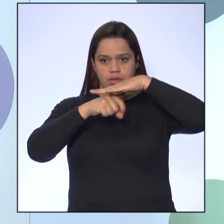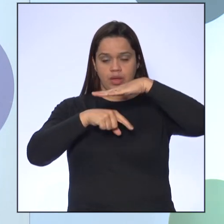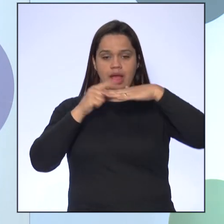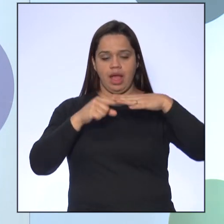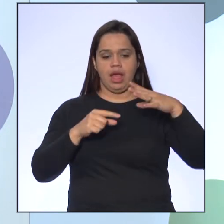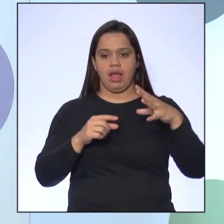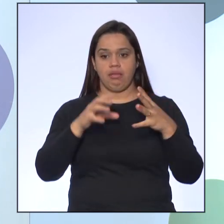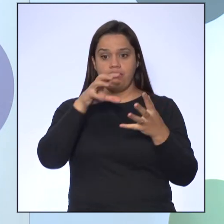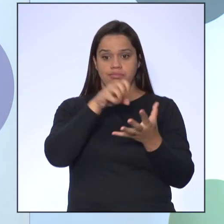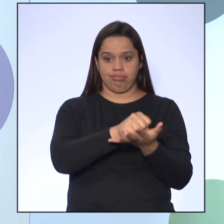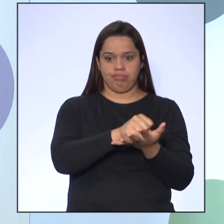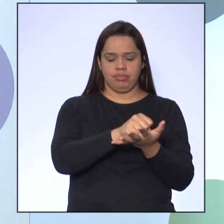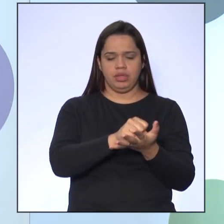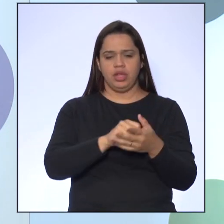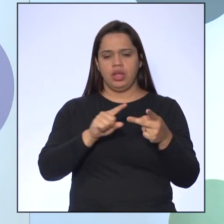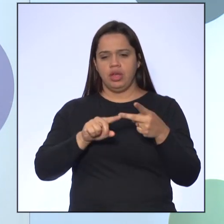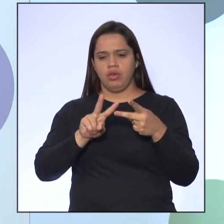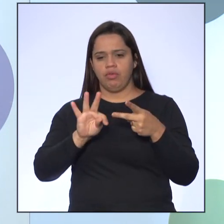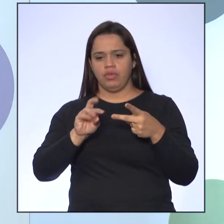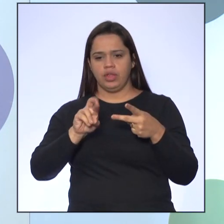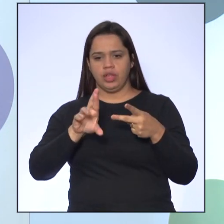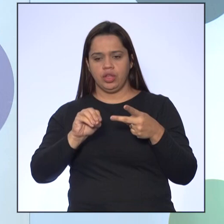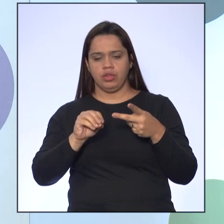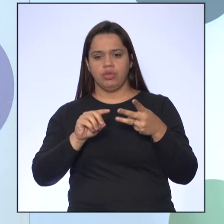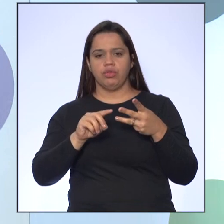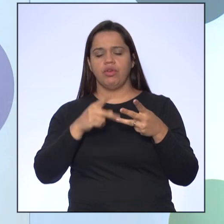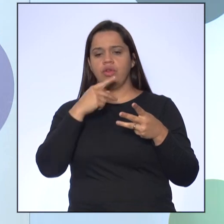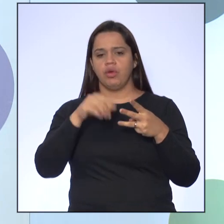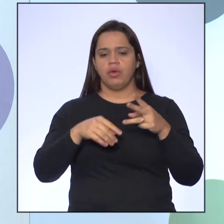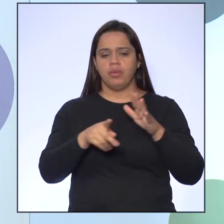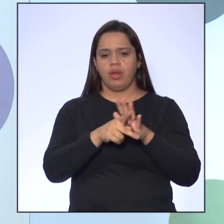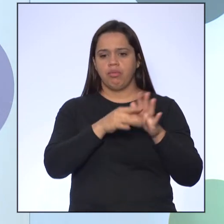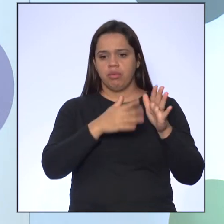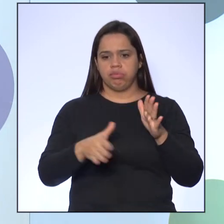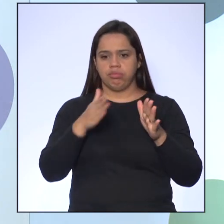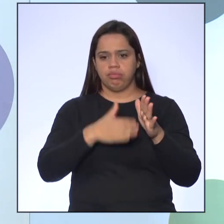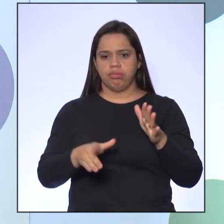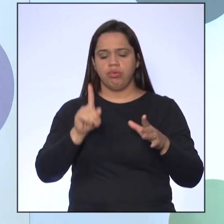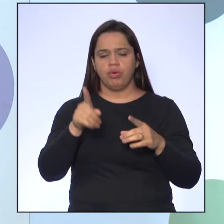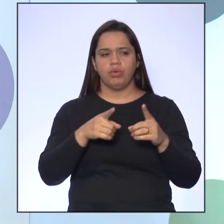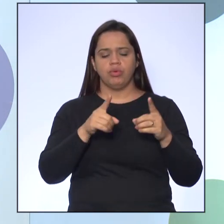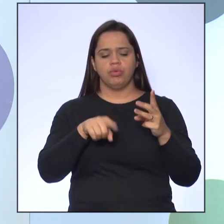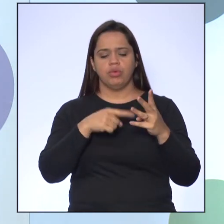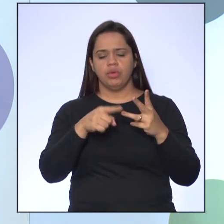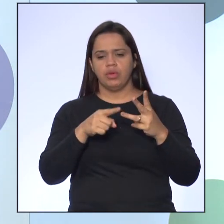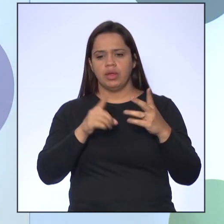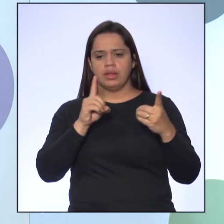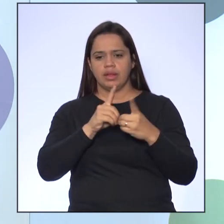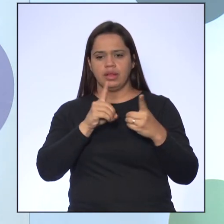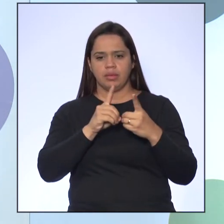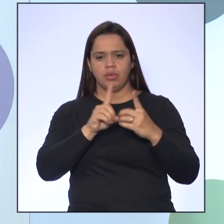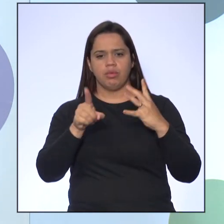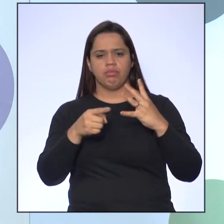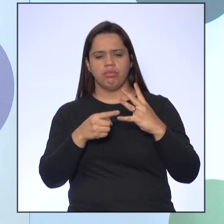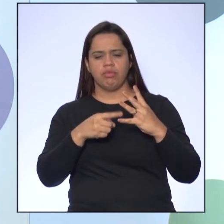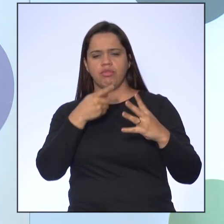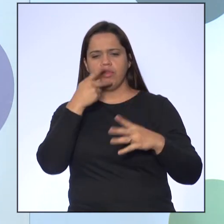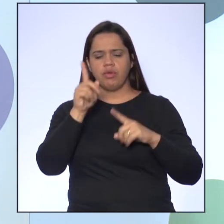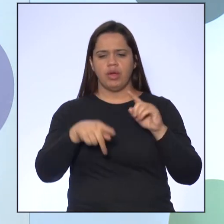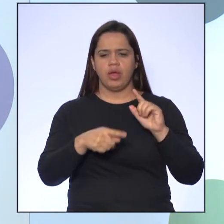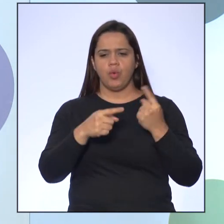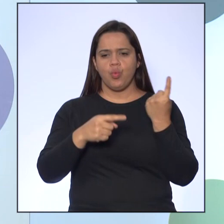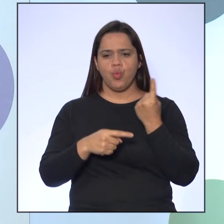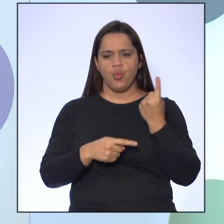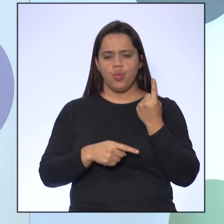Vitor falou alguma coisa sobre rendimento. O Ian, o Jefferson falou sobre atendimento. O Luiz, ele falou que um seria